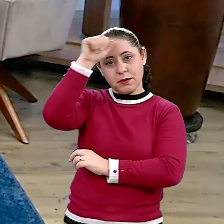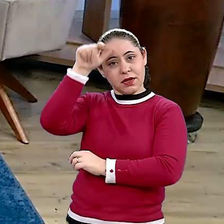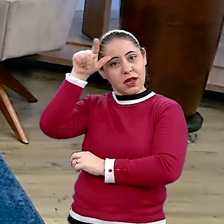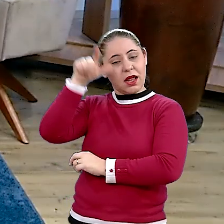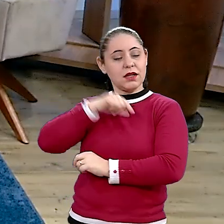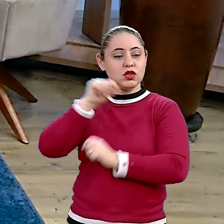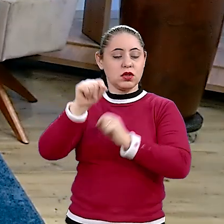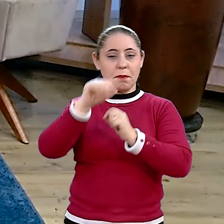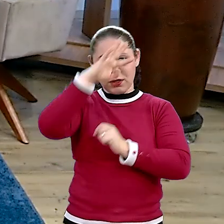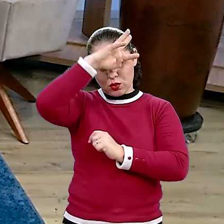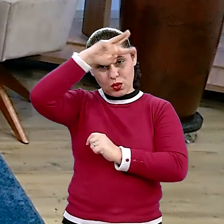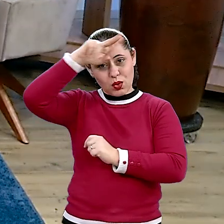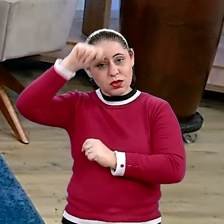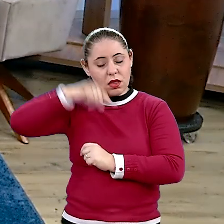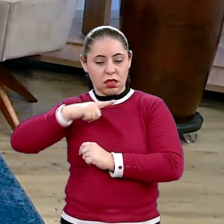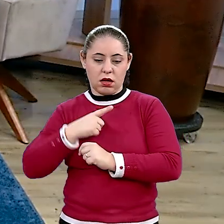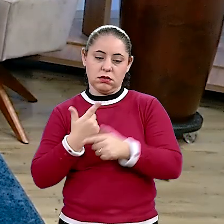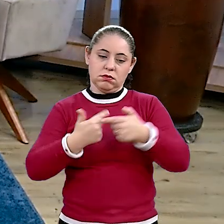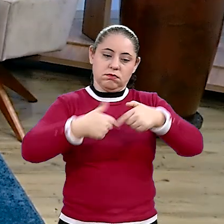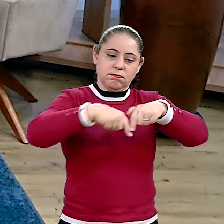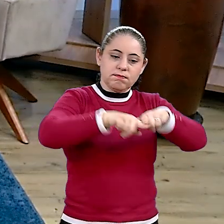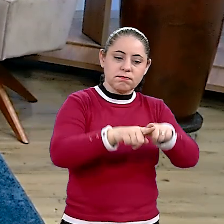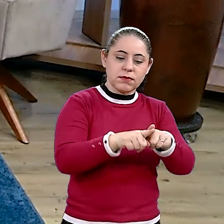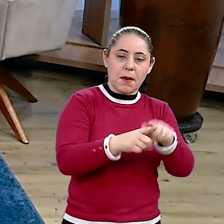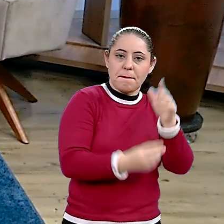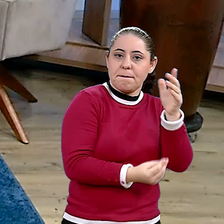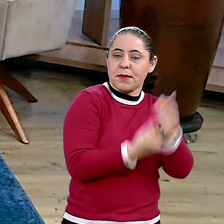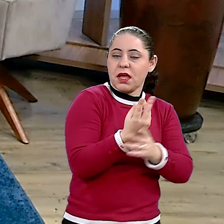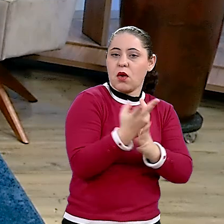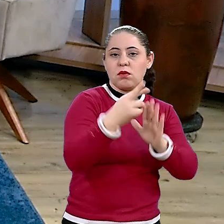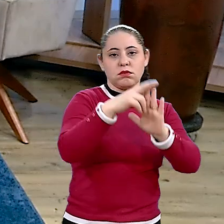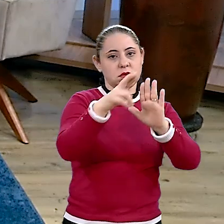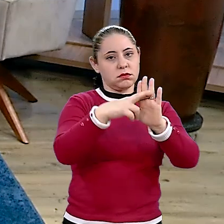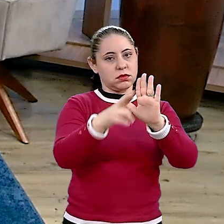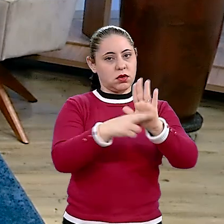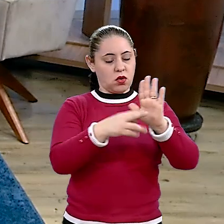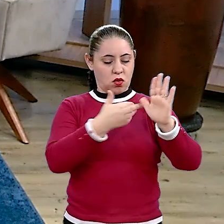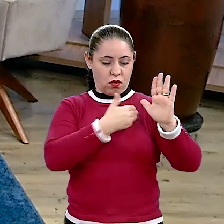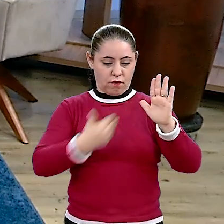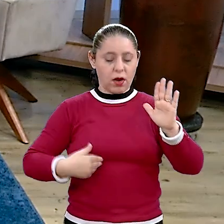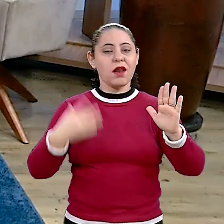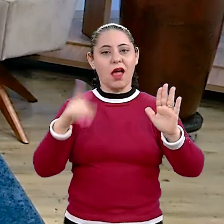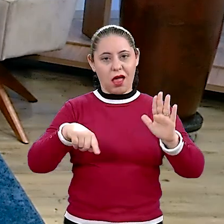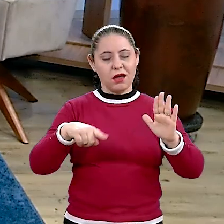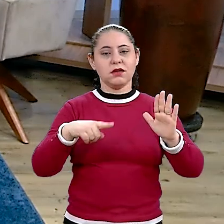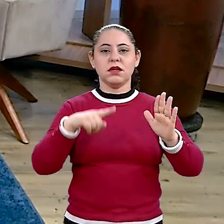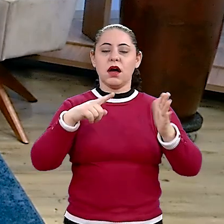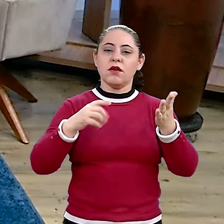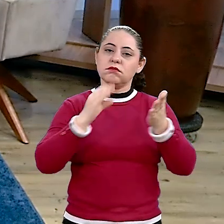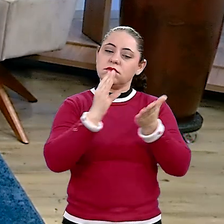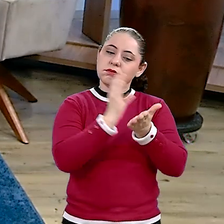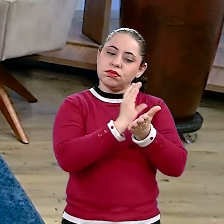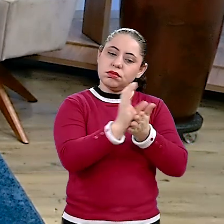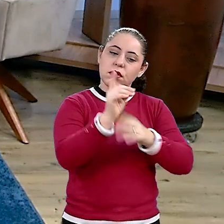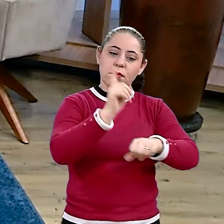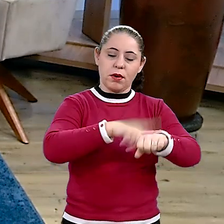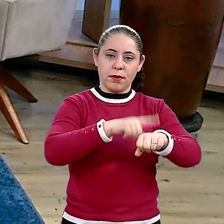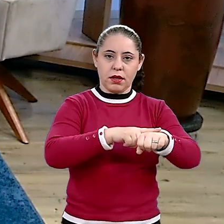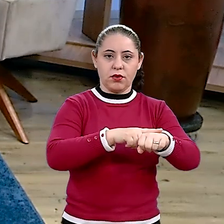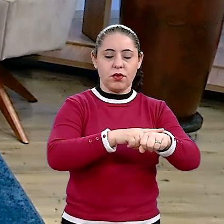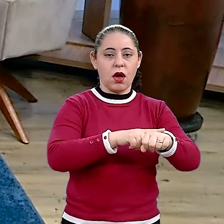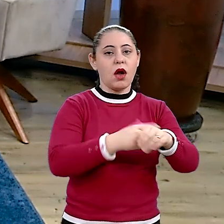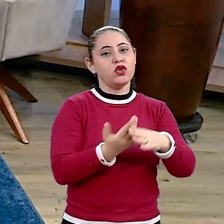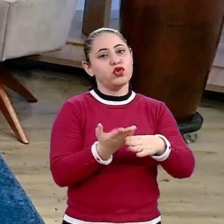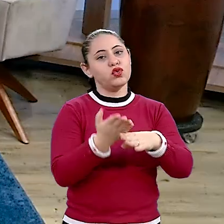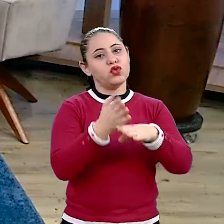Eles entram com uma participação com uma regra de saída. Então, o governo é sócio, investidor num determinado